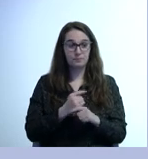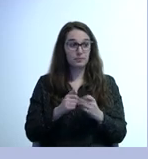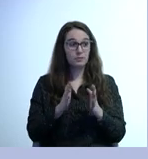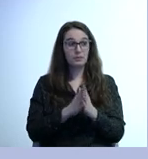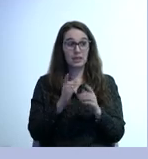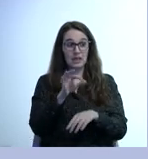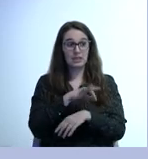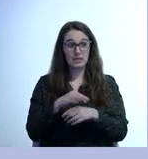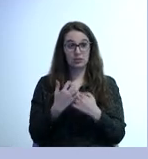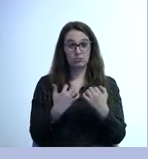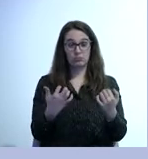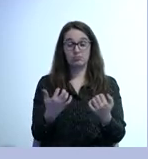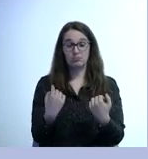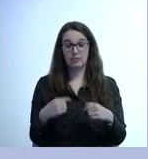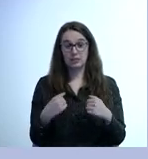aqui